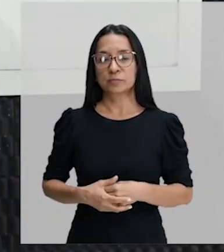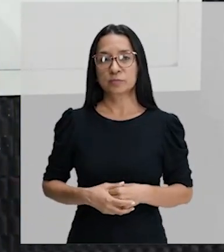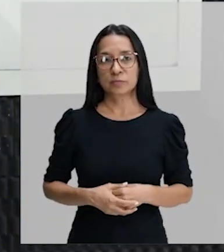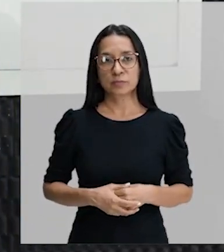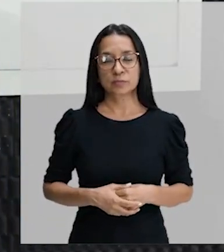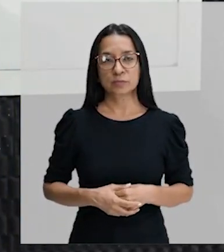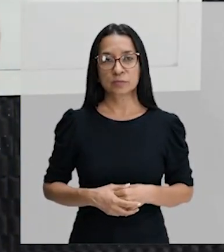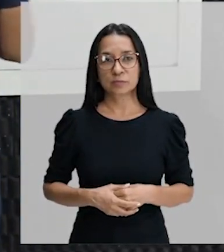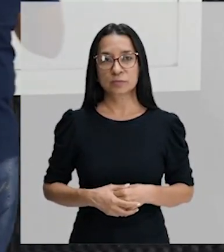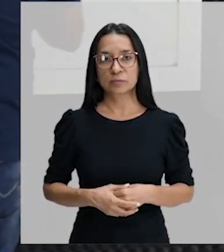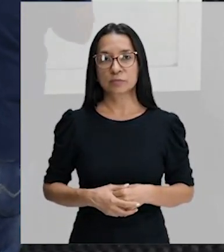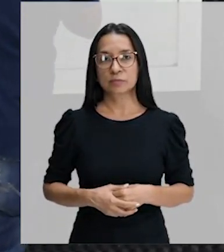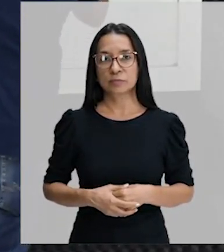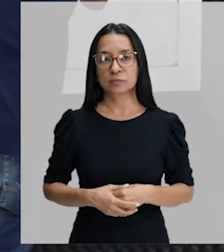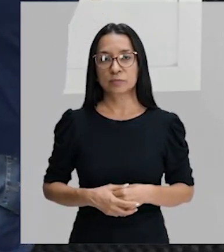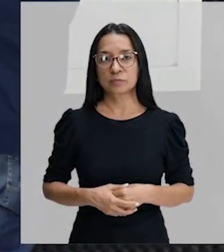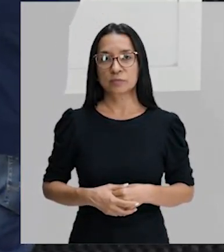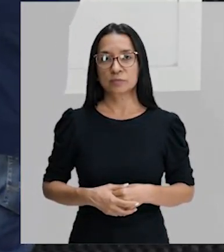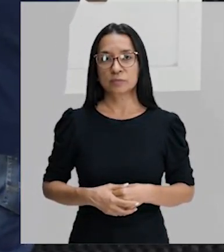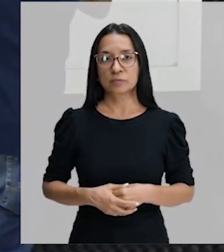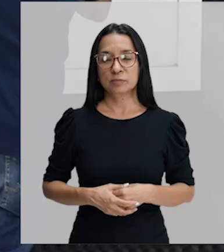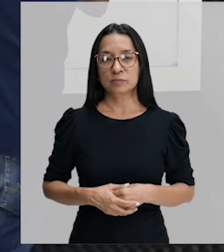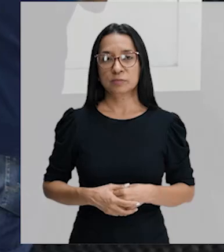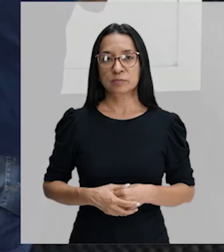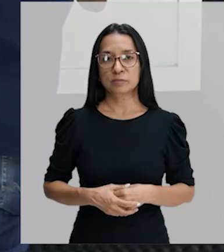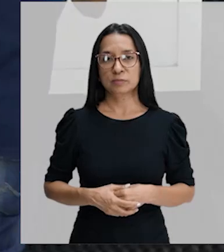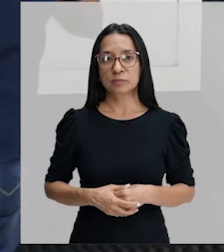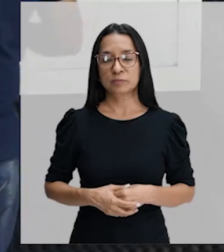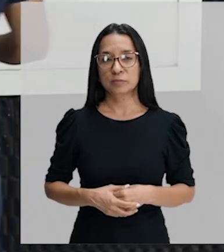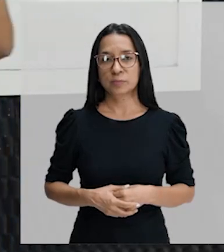Certo? Então vamos lá. Ó.